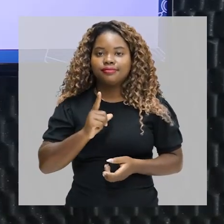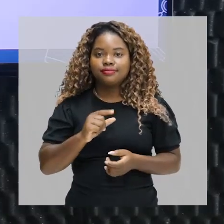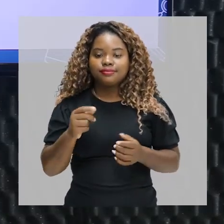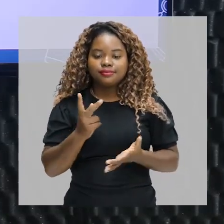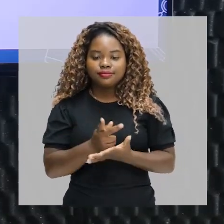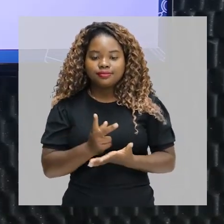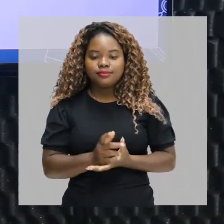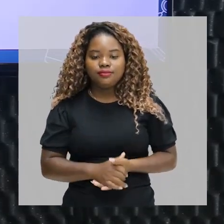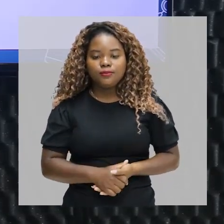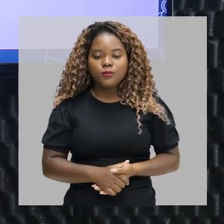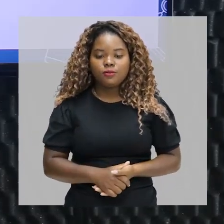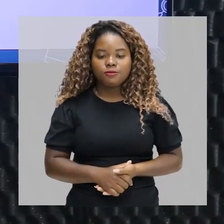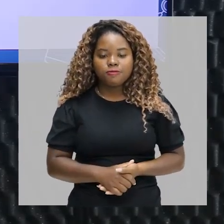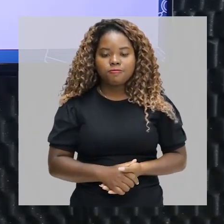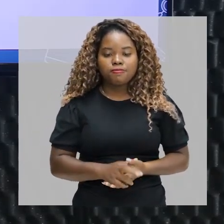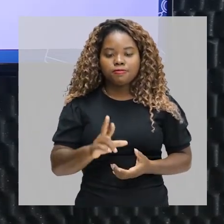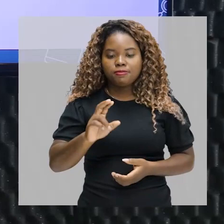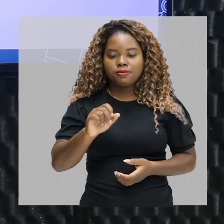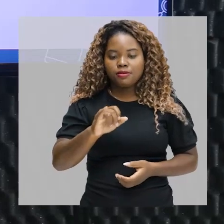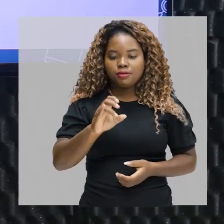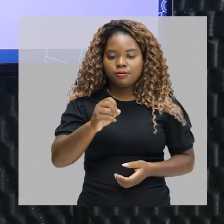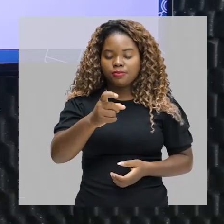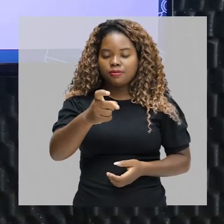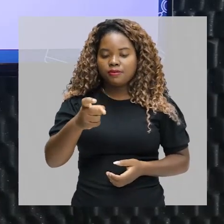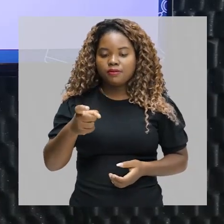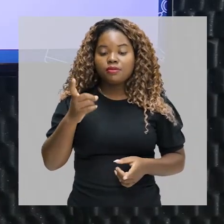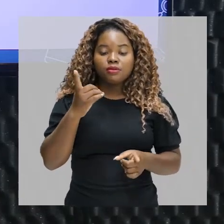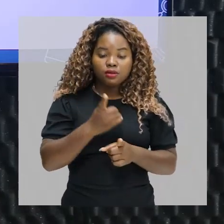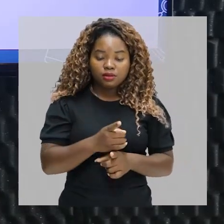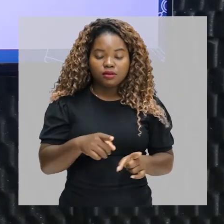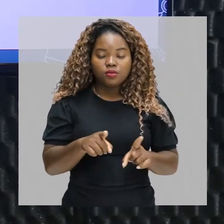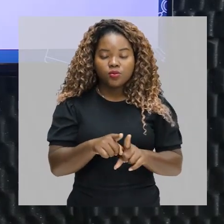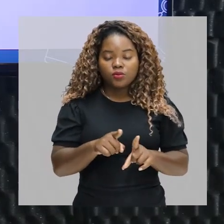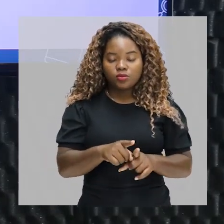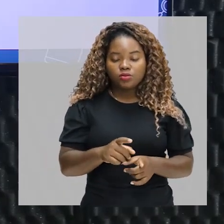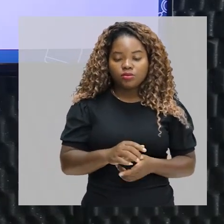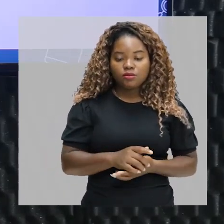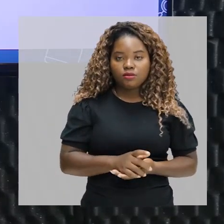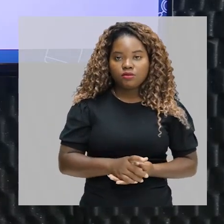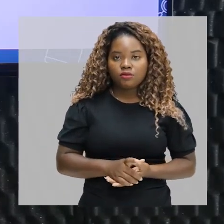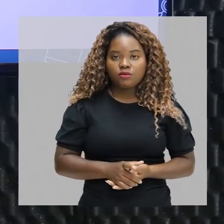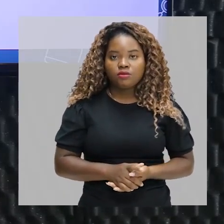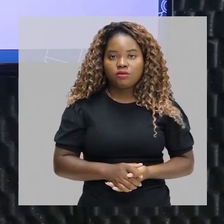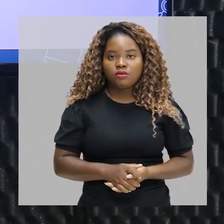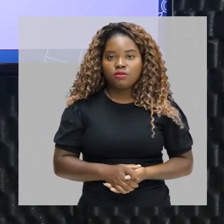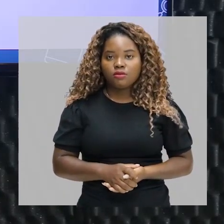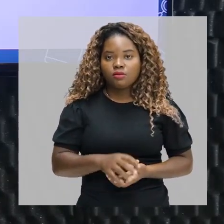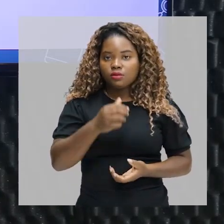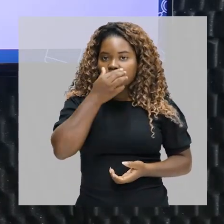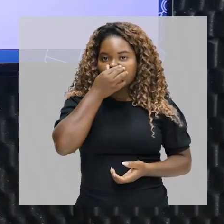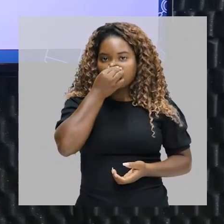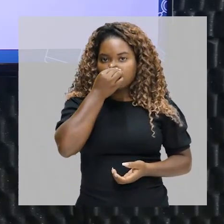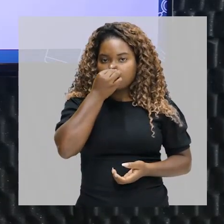tempo. Raio-X. Encontramos sim. Certo? Os raios-x nós também